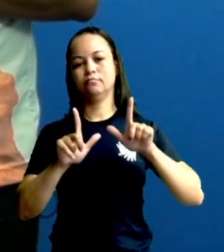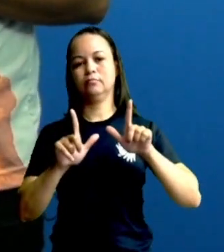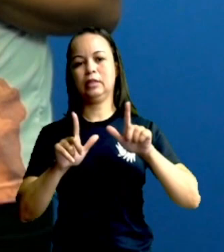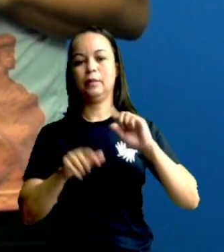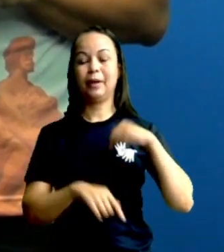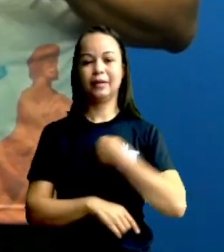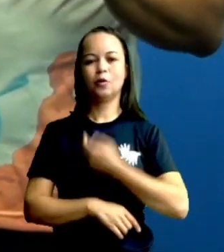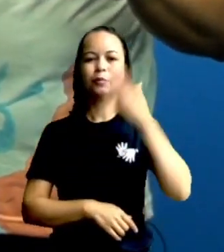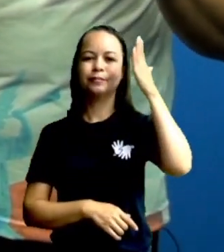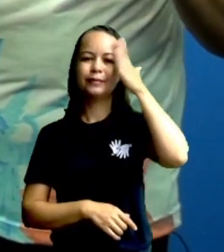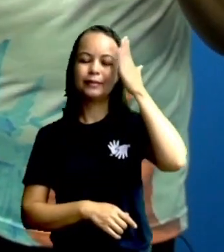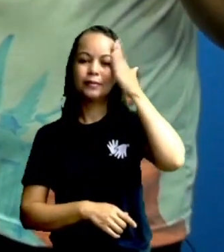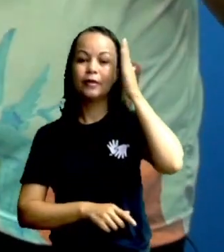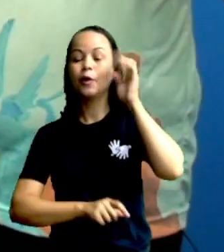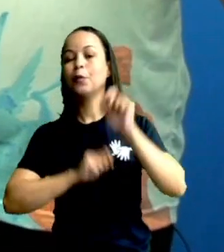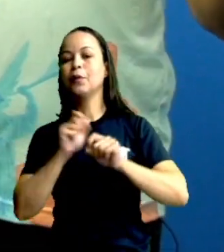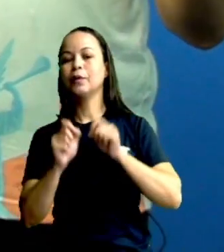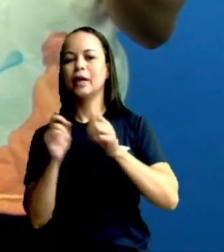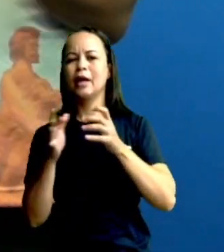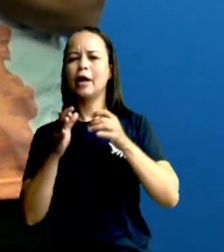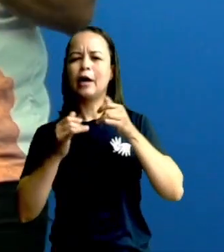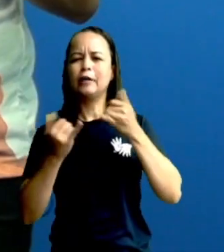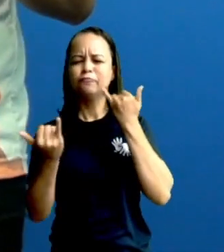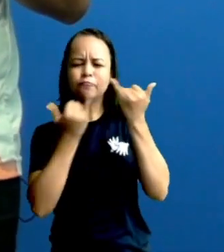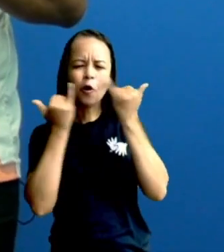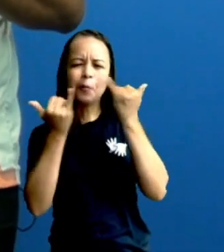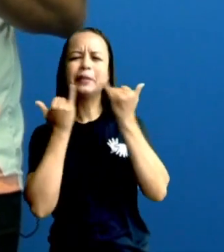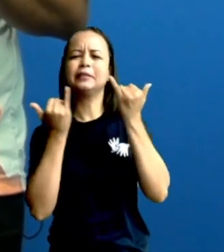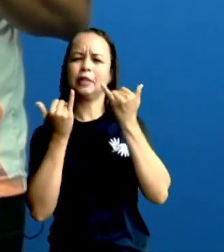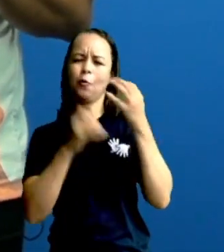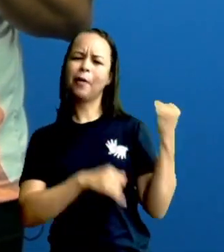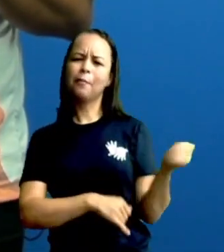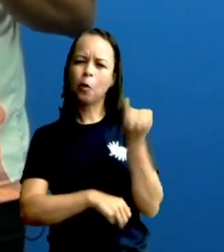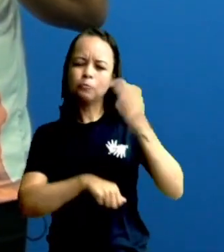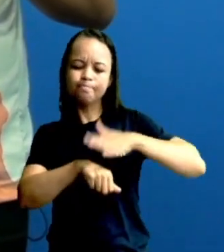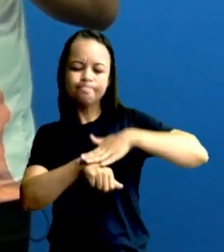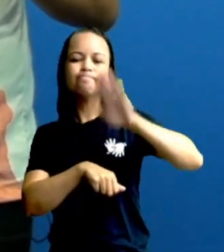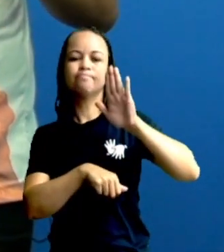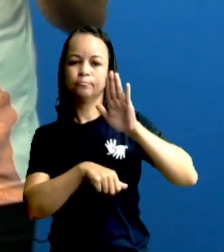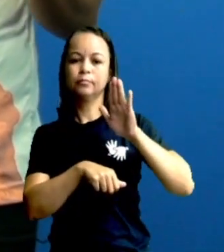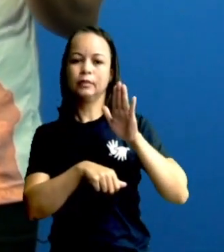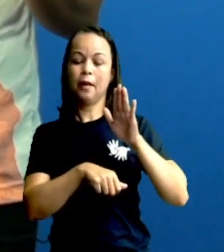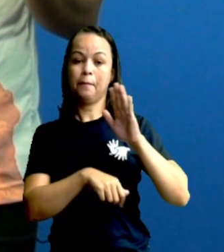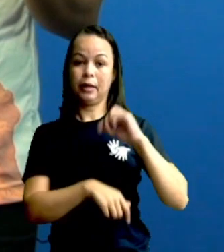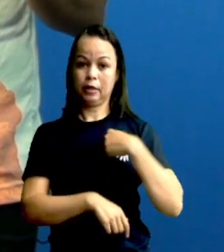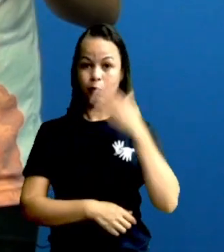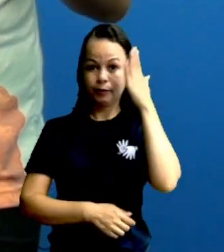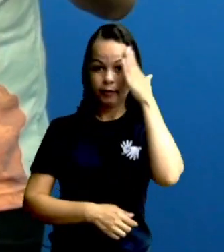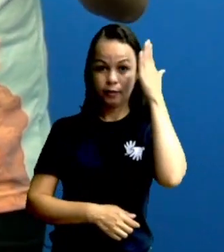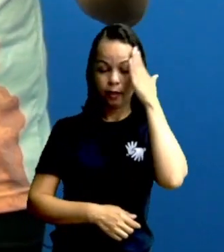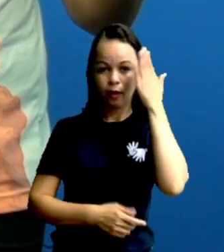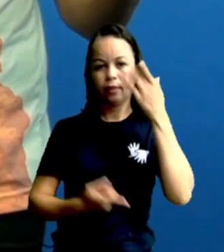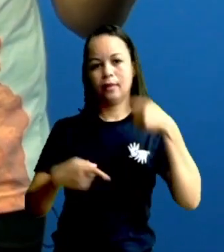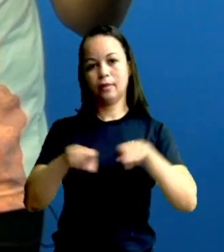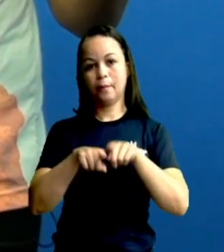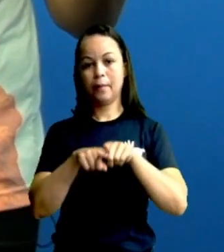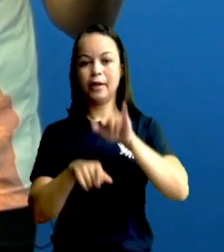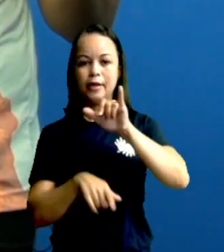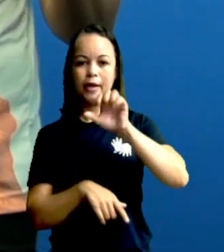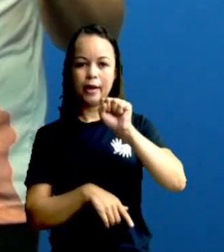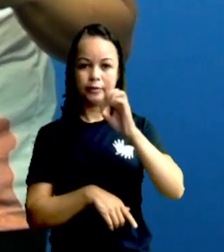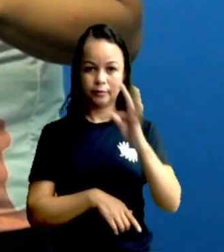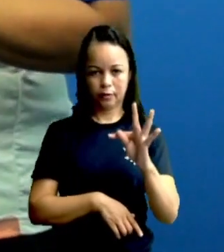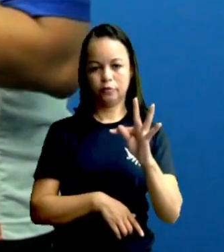vamos entender. Eu acho que essa informação ela é muito relevante, ela é muito importante para a gente compreender as